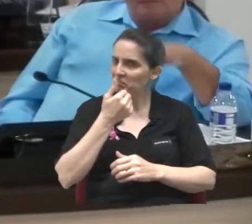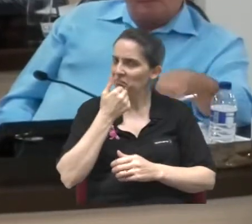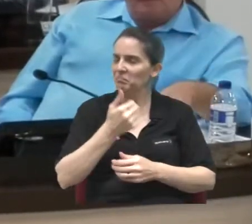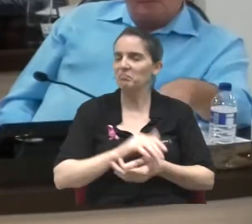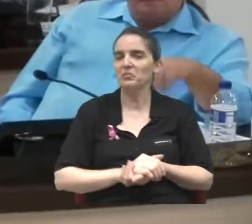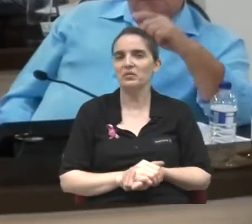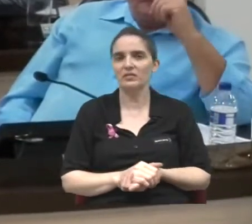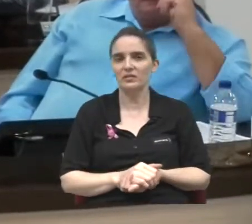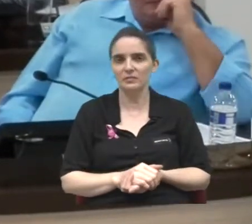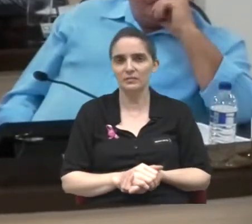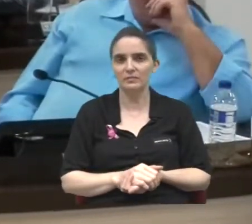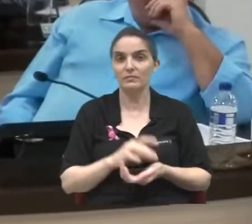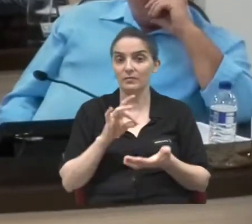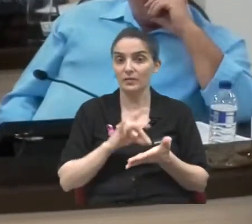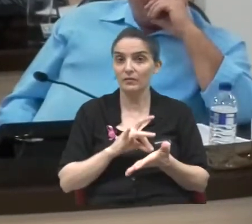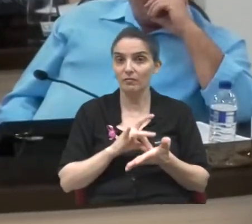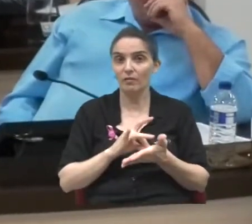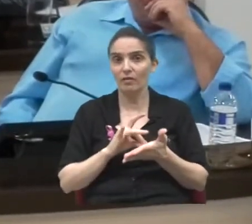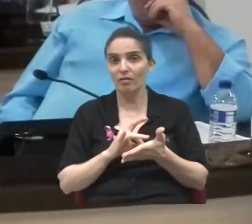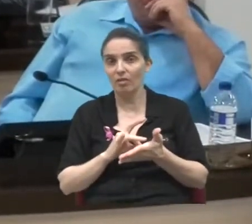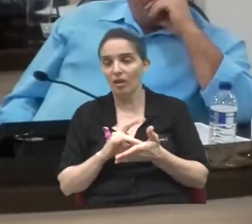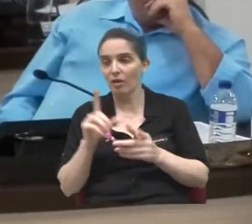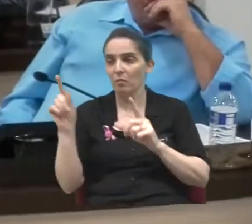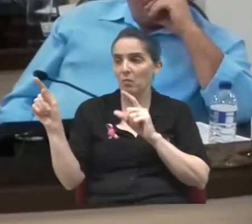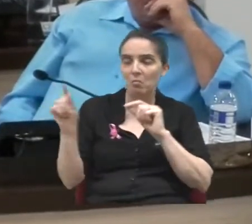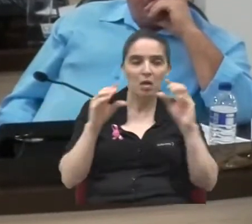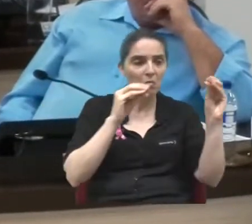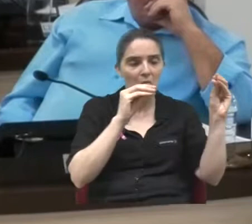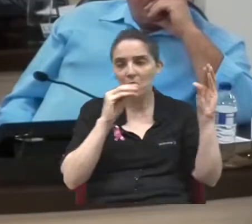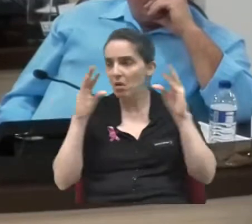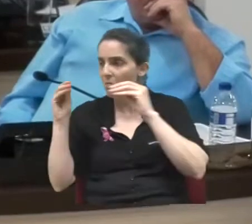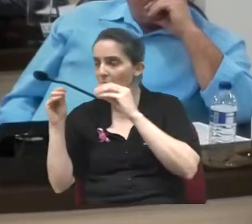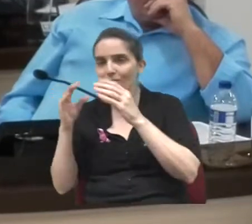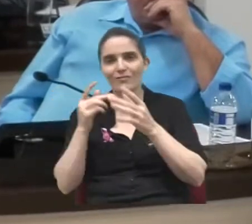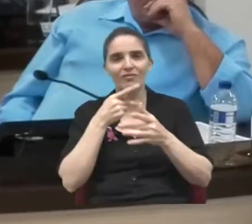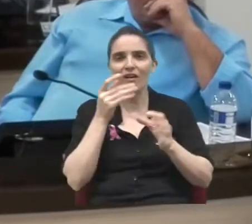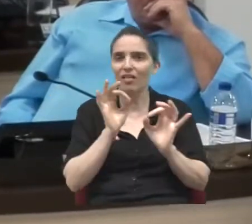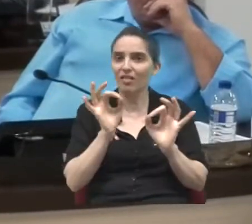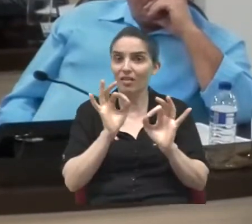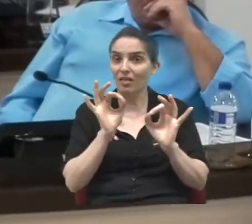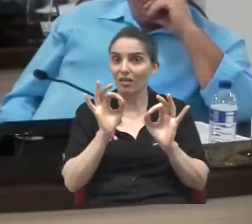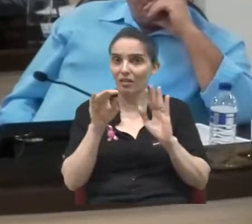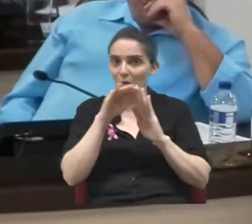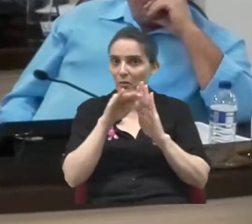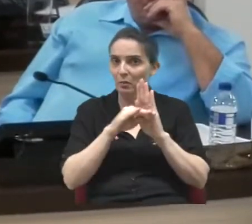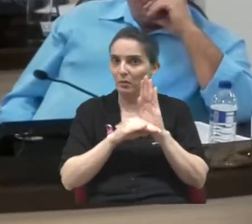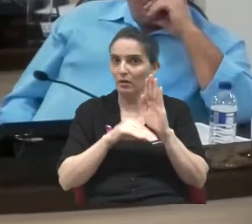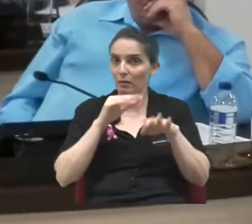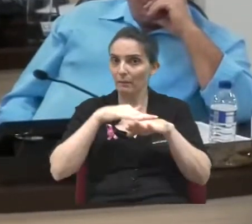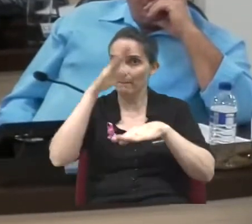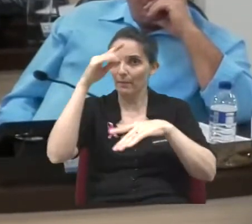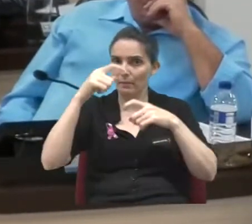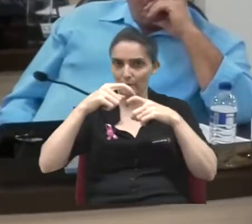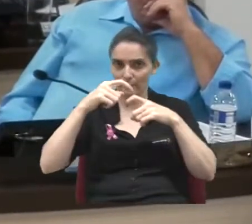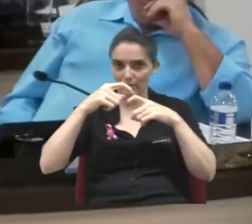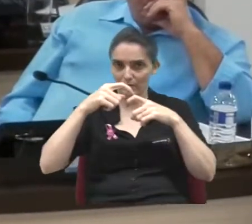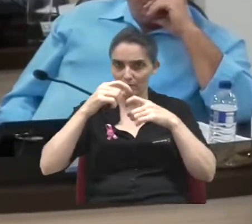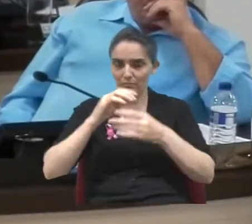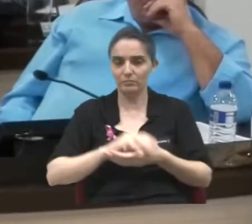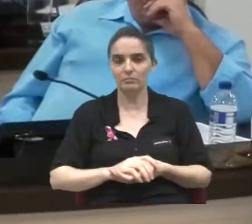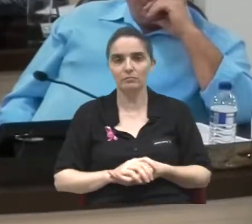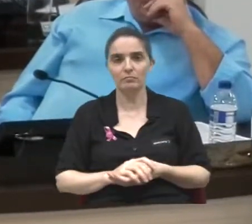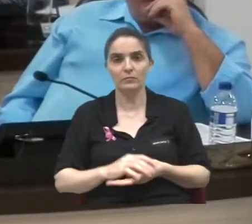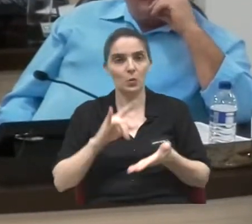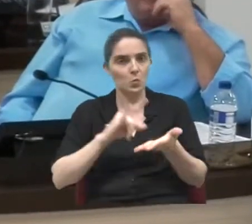muito zum-zum-zum a nível nacional essa questão do programa Mais Médicos. Inclusive, a questão da não renovação, em